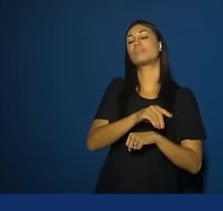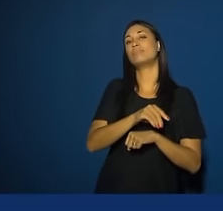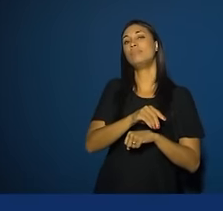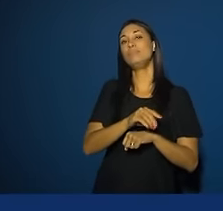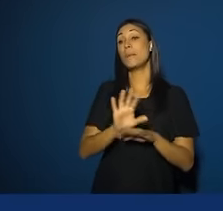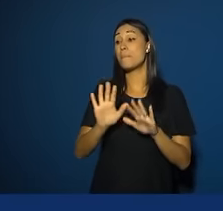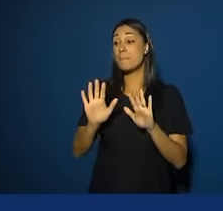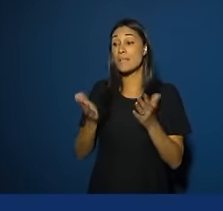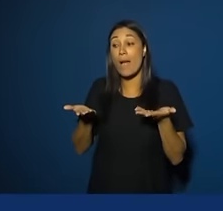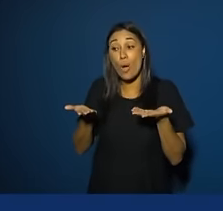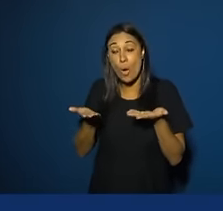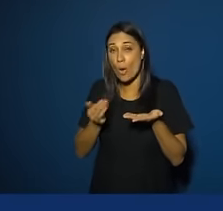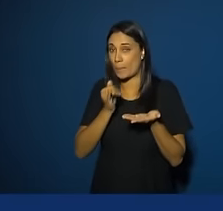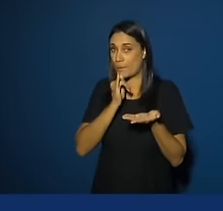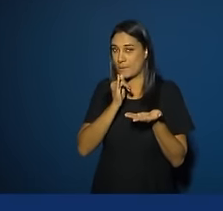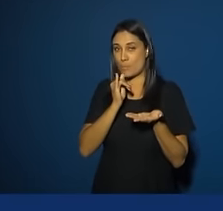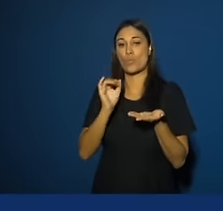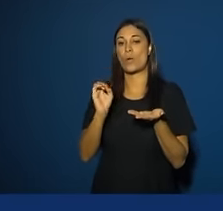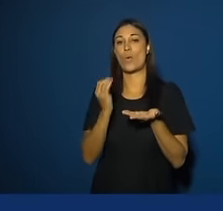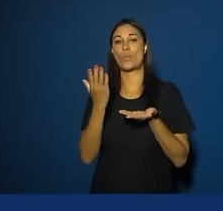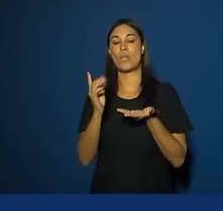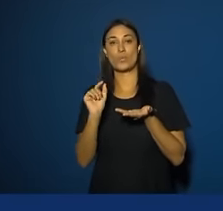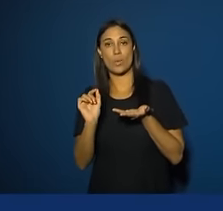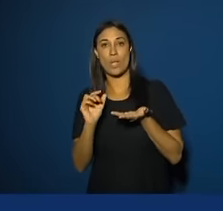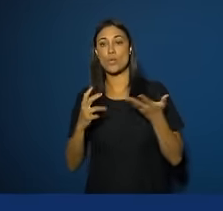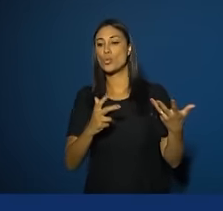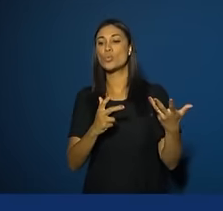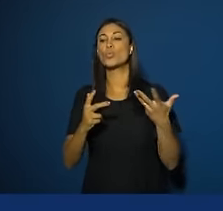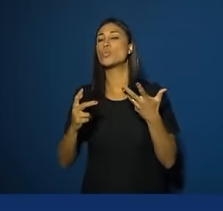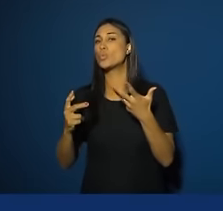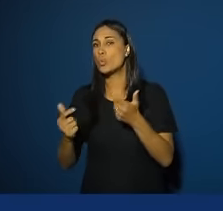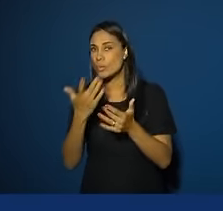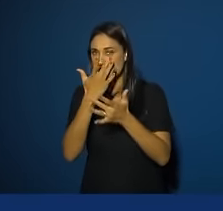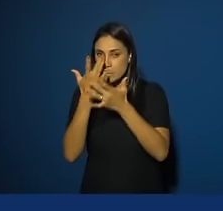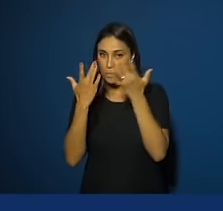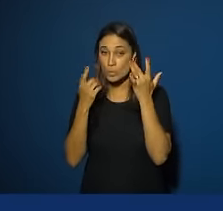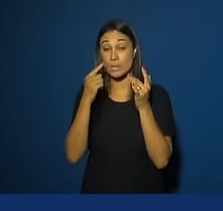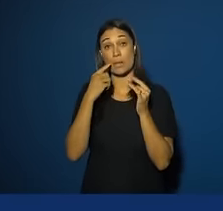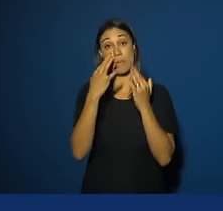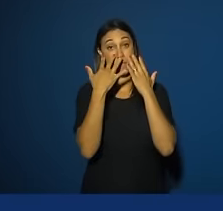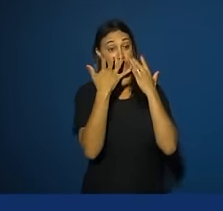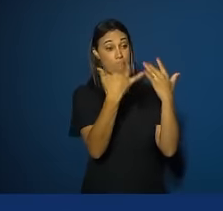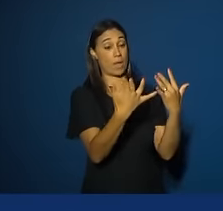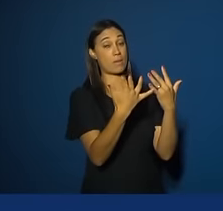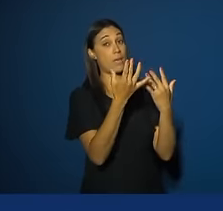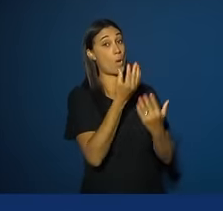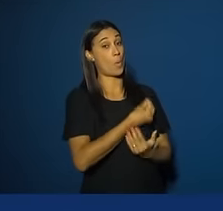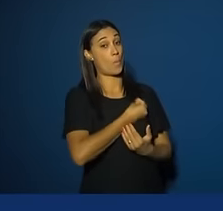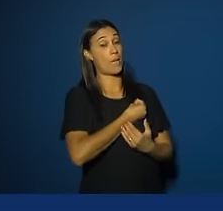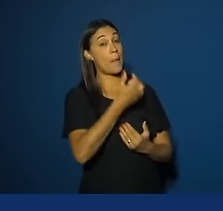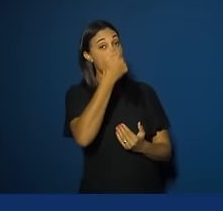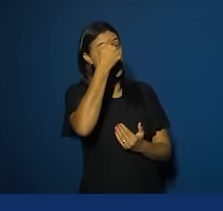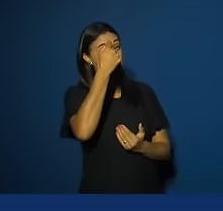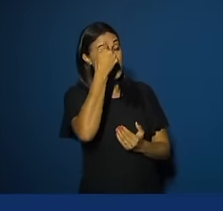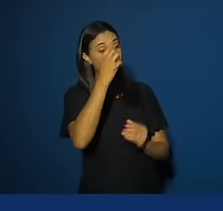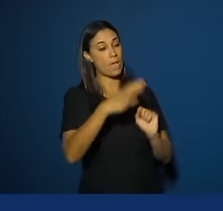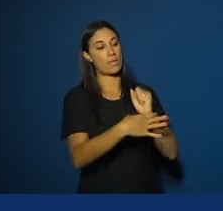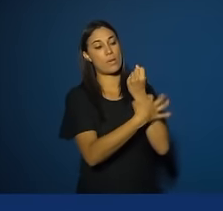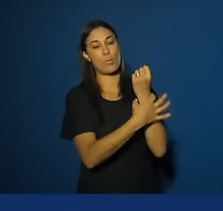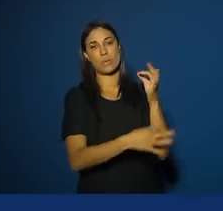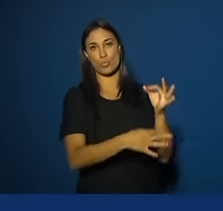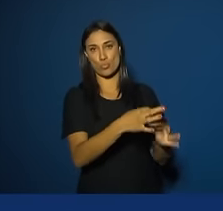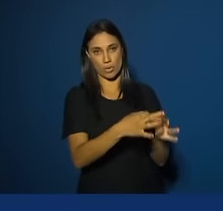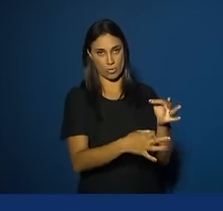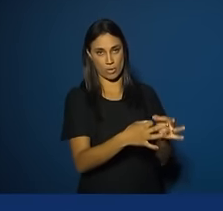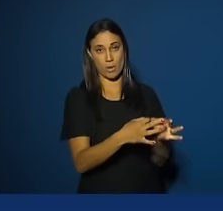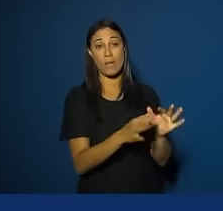Nato agora acontece que todo mundo aqui e que nos acompanha pense em segurança jurídica a